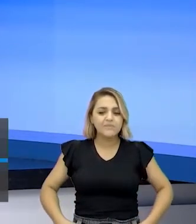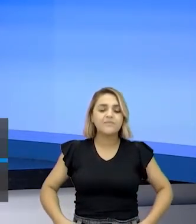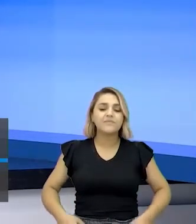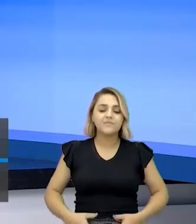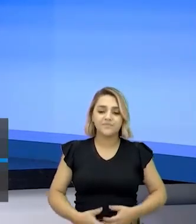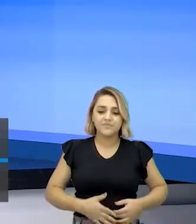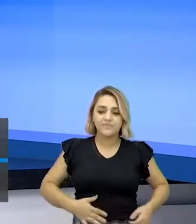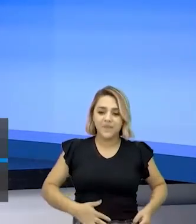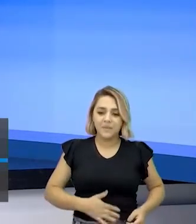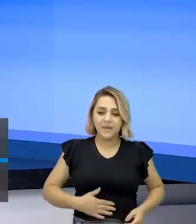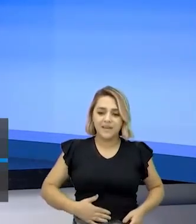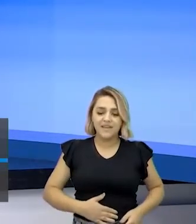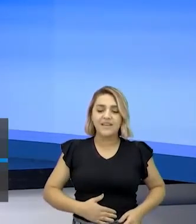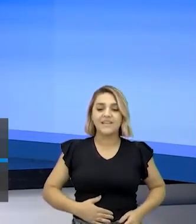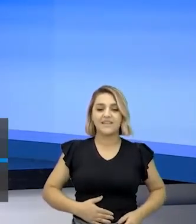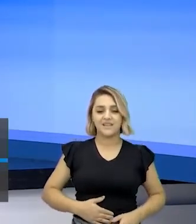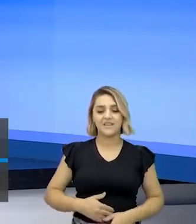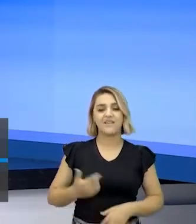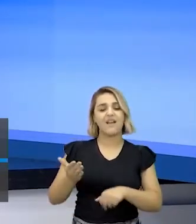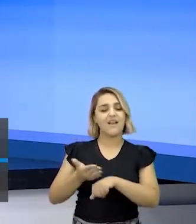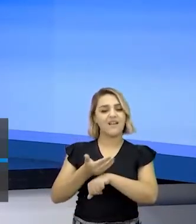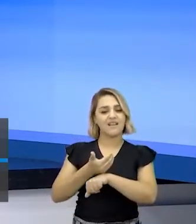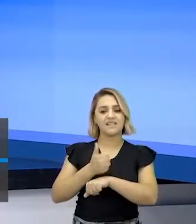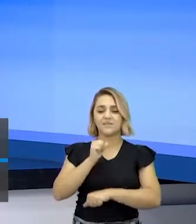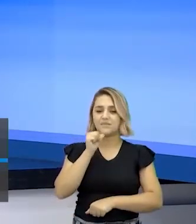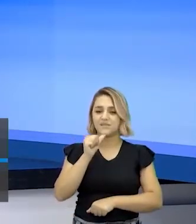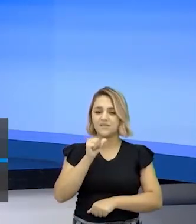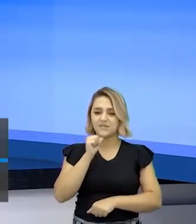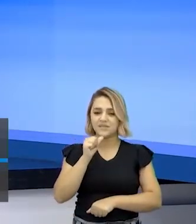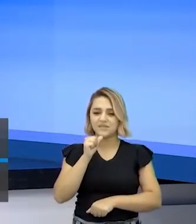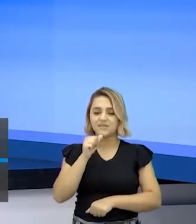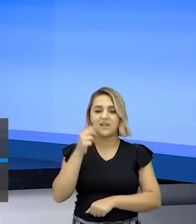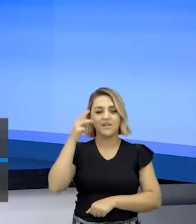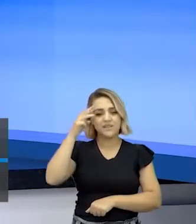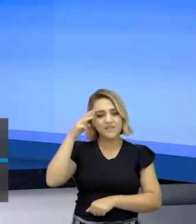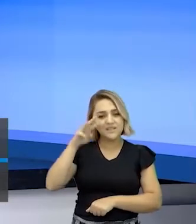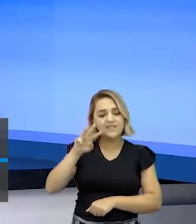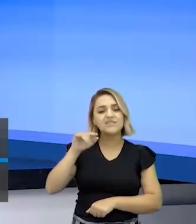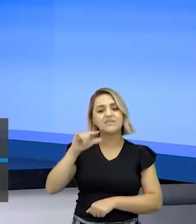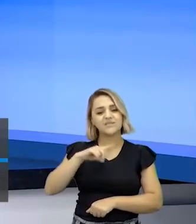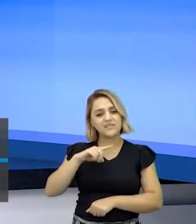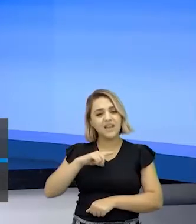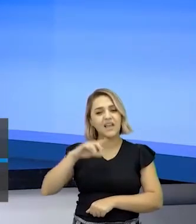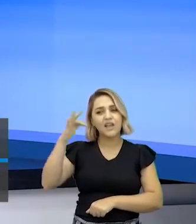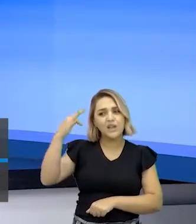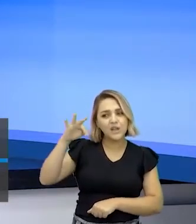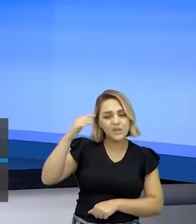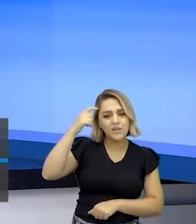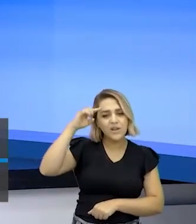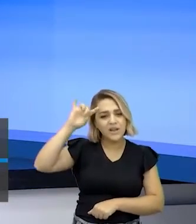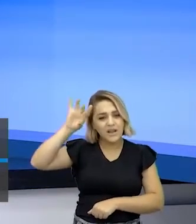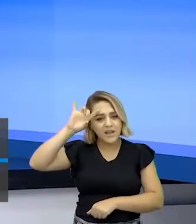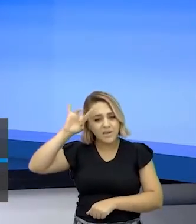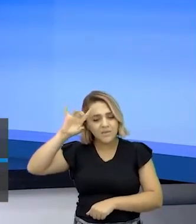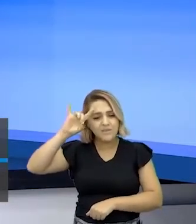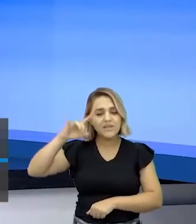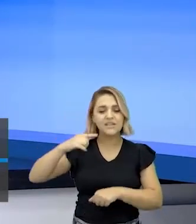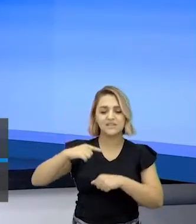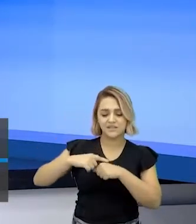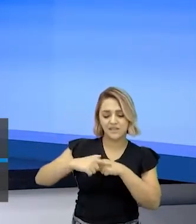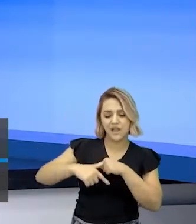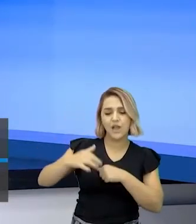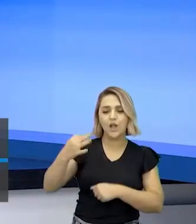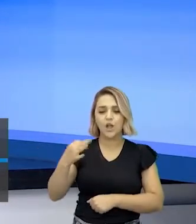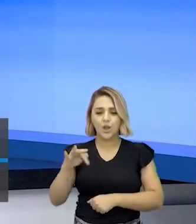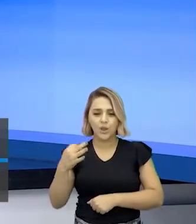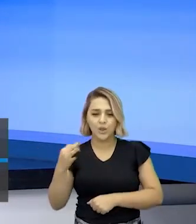3 primeiros dias do ciclo menstrual e vir acompanhada por dor de cabeça, dor lombar, alteração de humor,